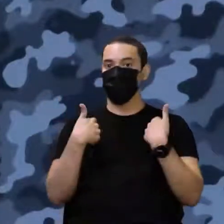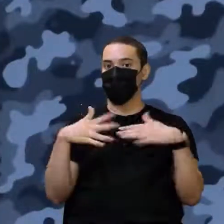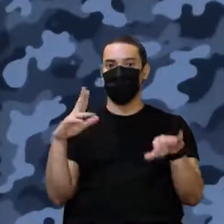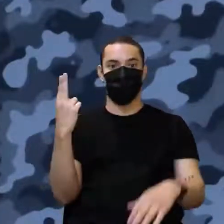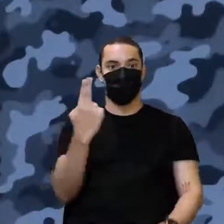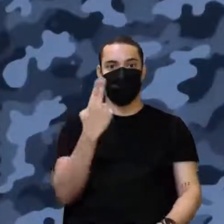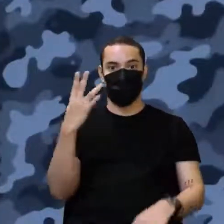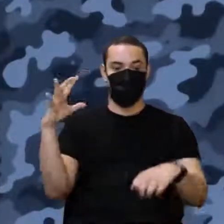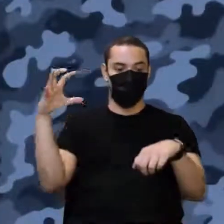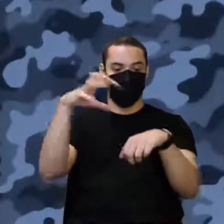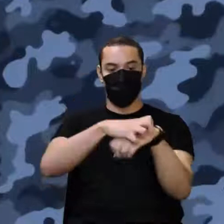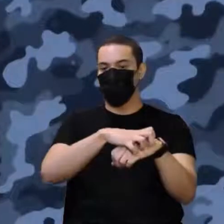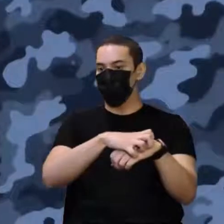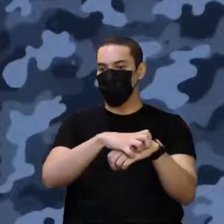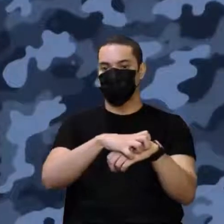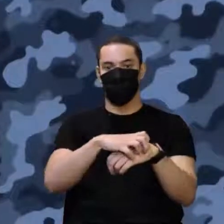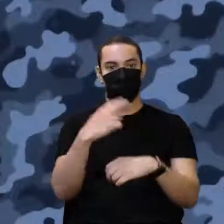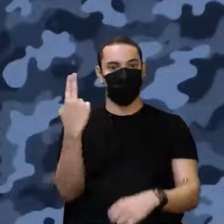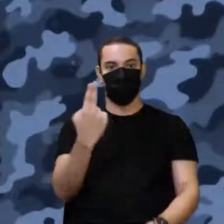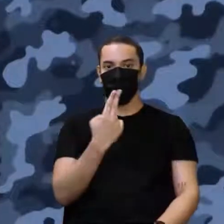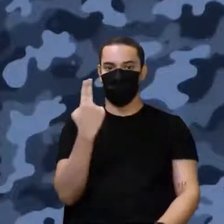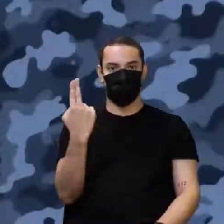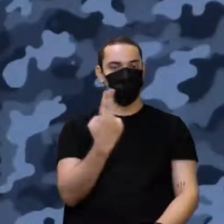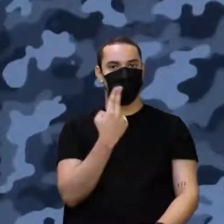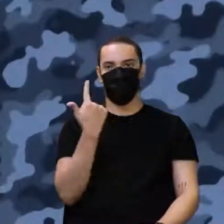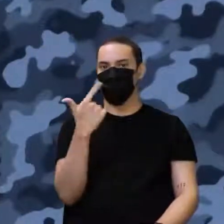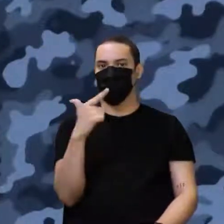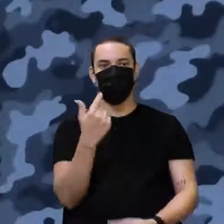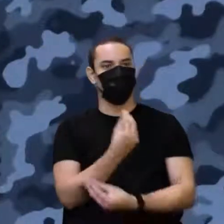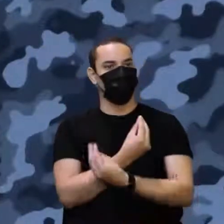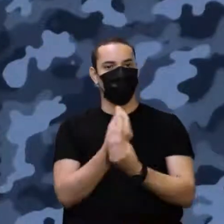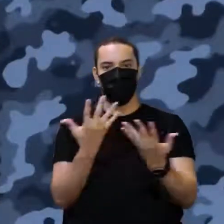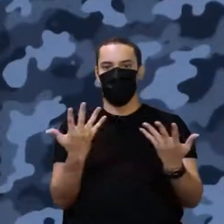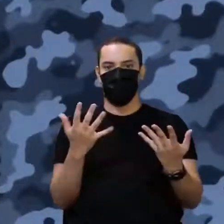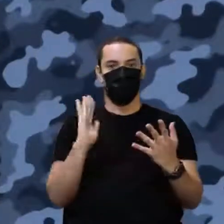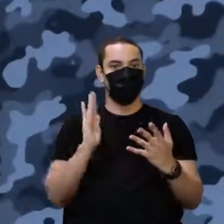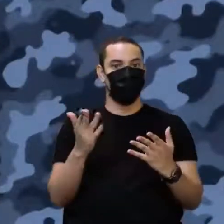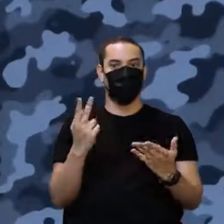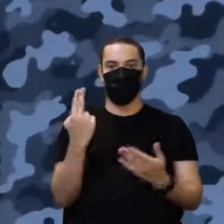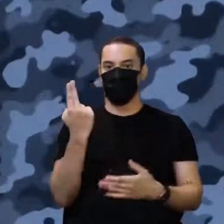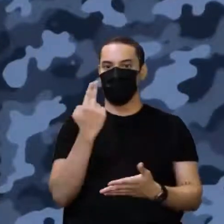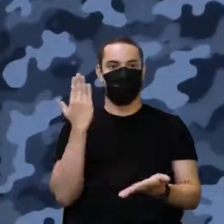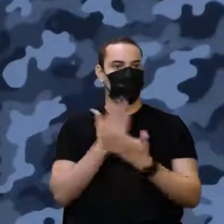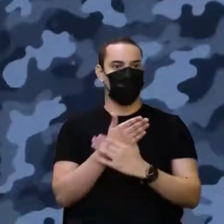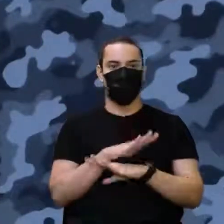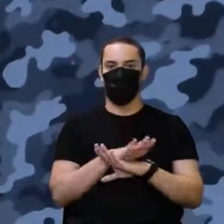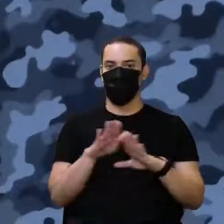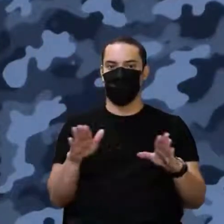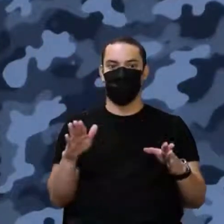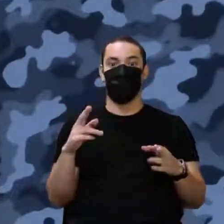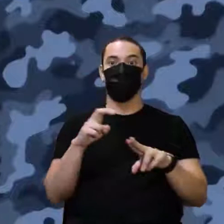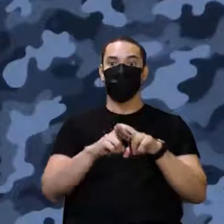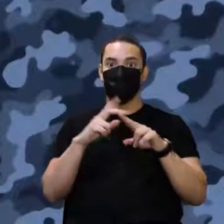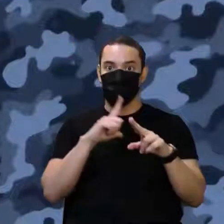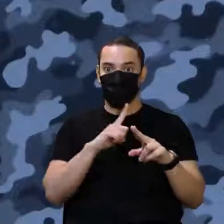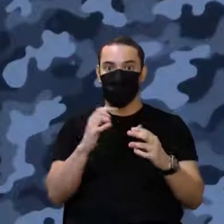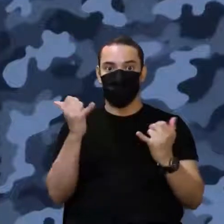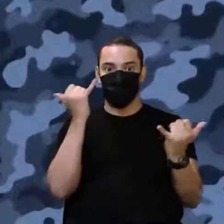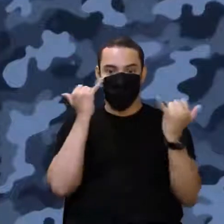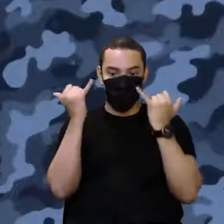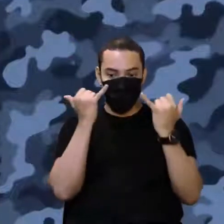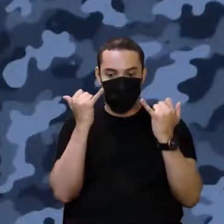foi. Já era. Não tem mais como se reproduzir, não tem mais como deixar suas informações